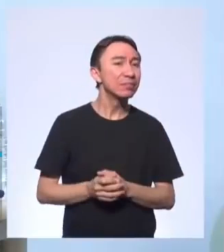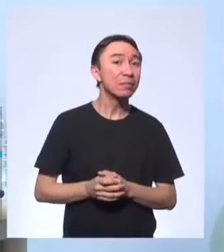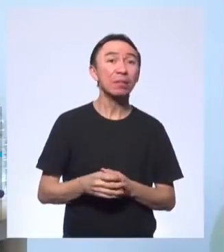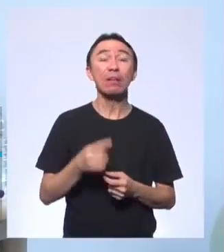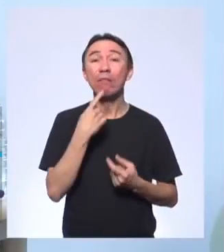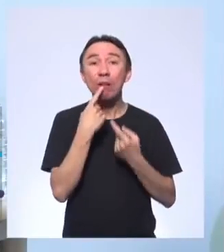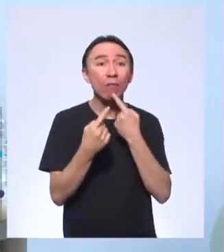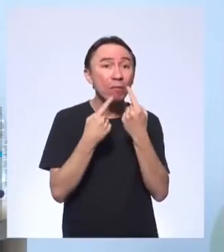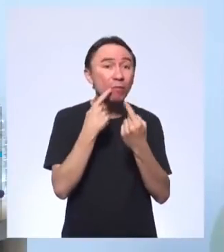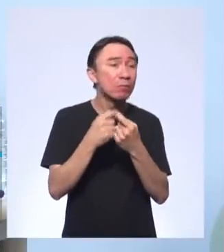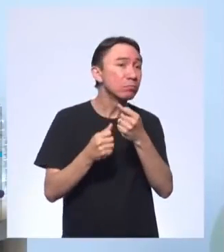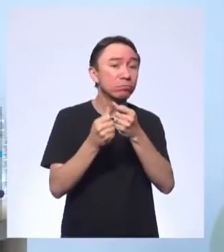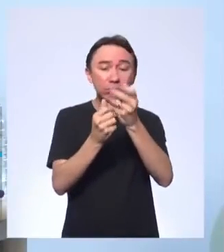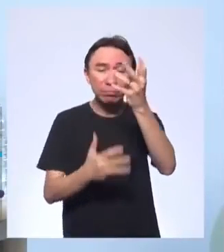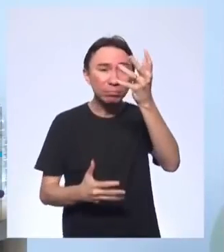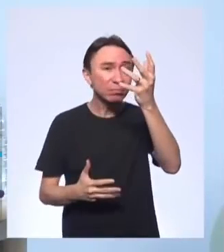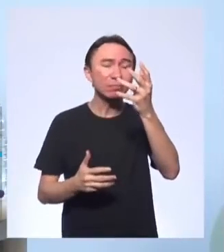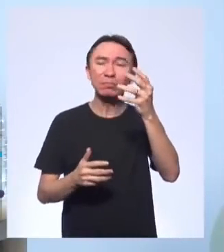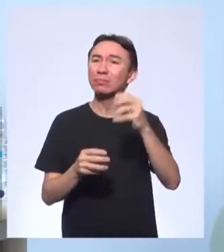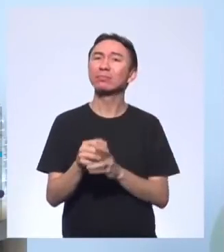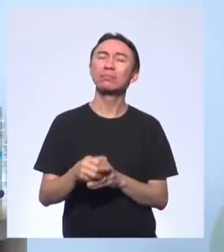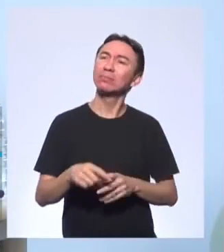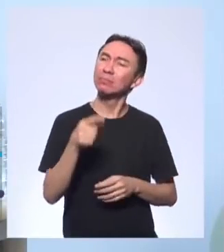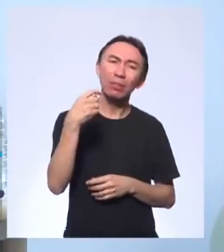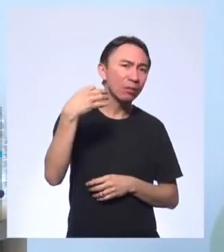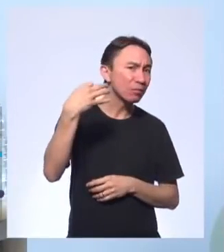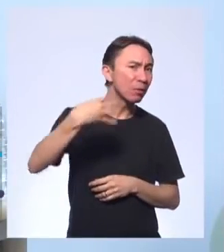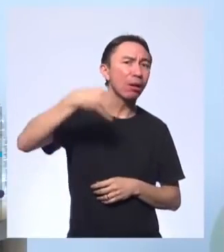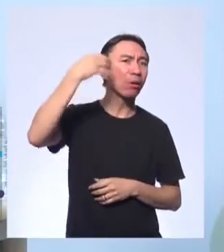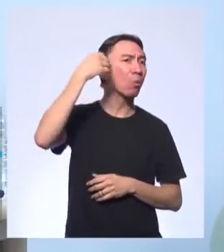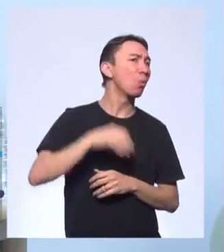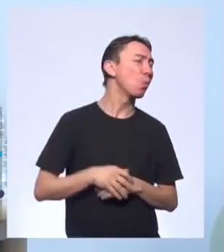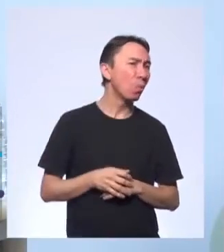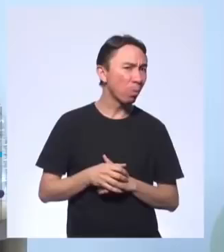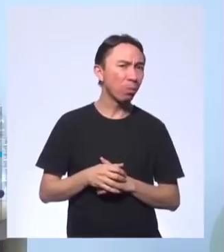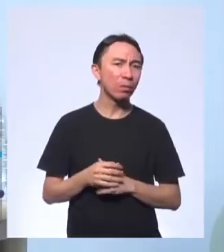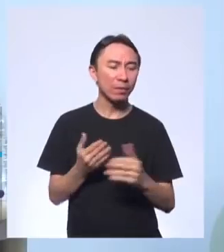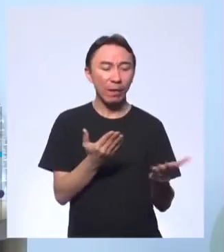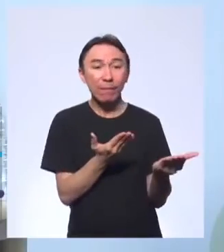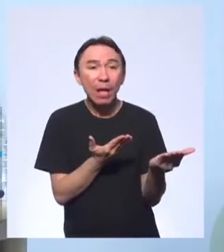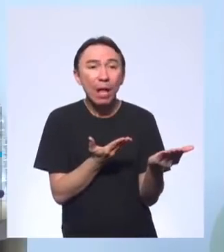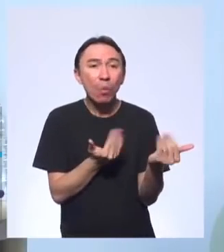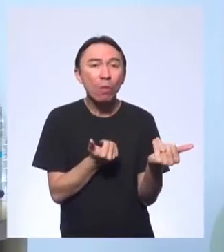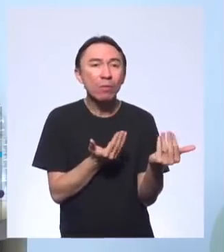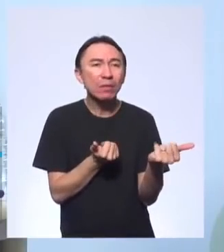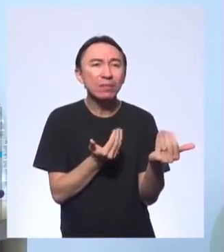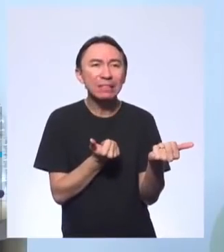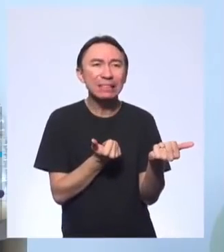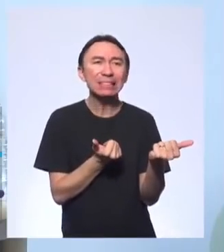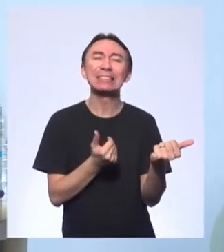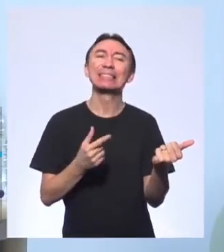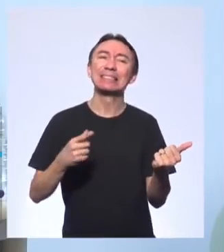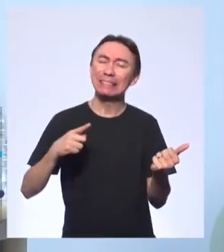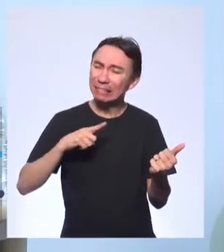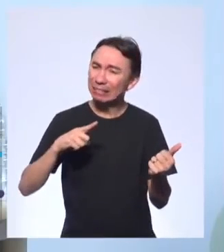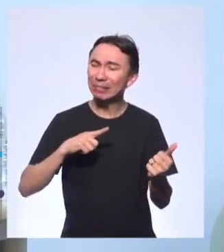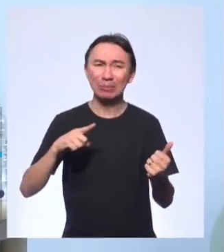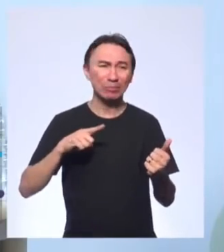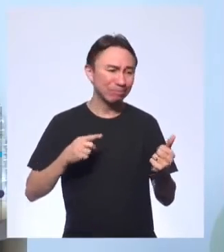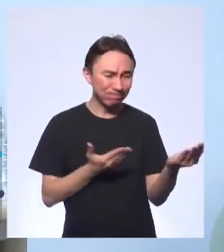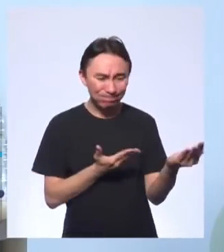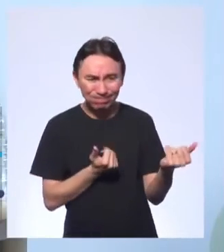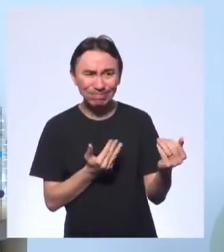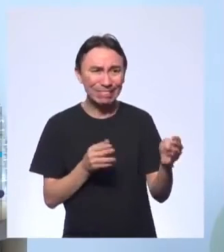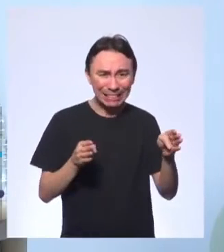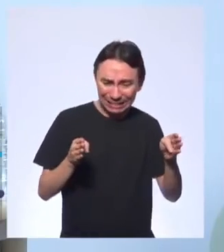né, Simone, faz tudo muito sentido, porque quando a gente fala em adolescência, a adolescência ela é uma fase